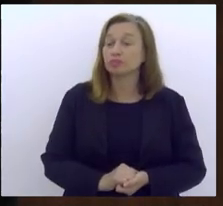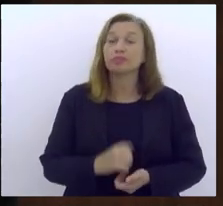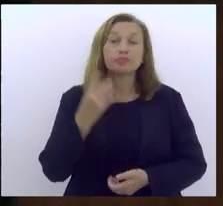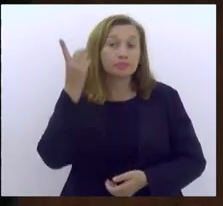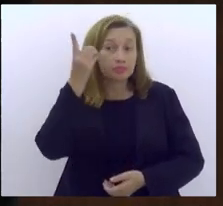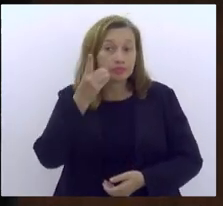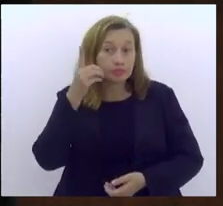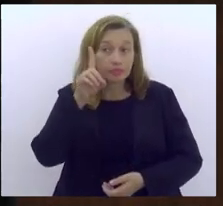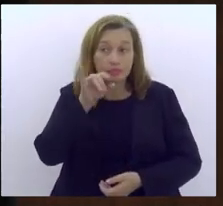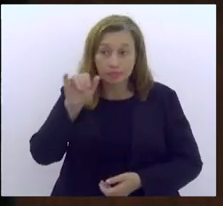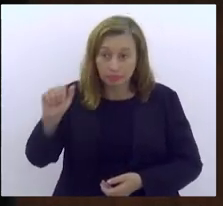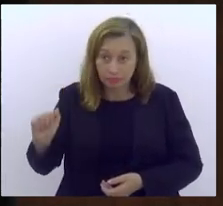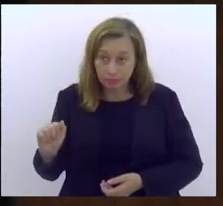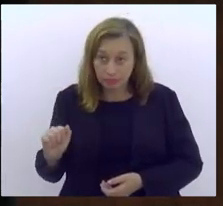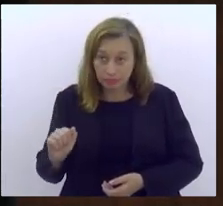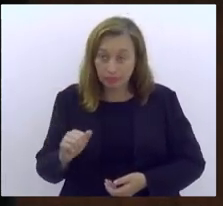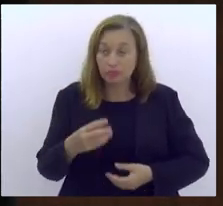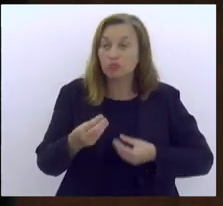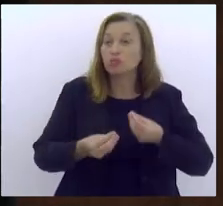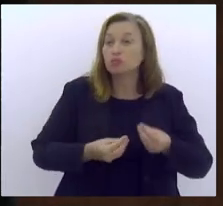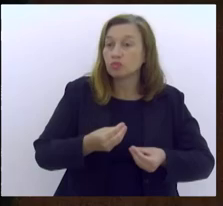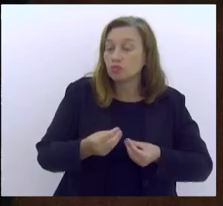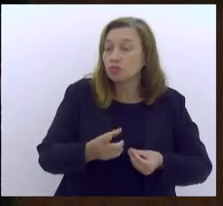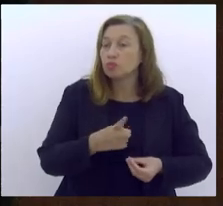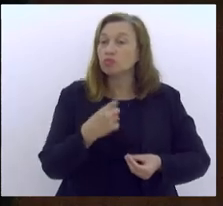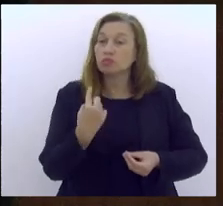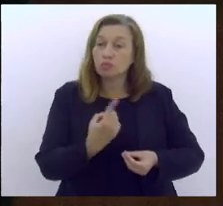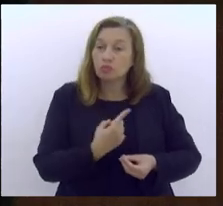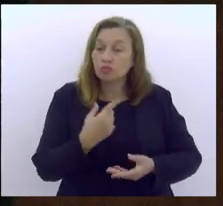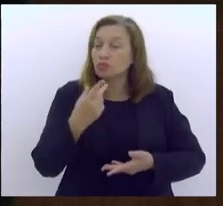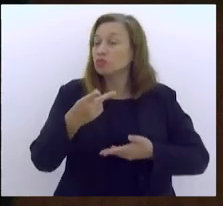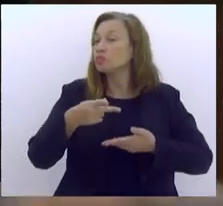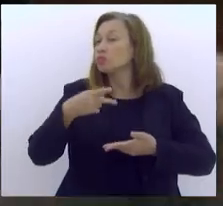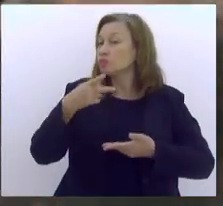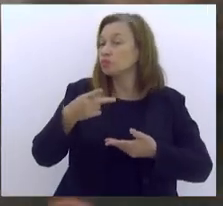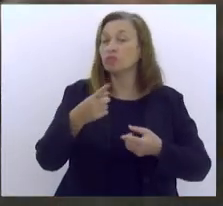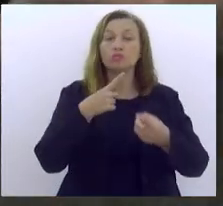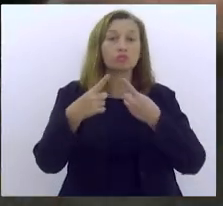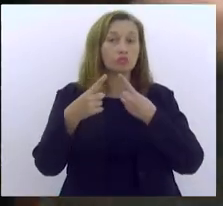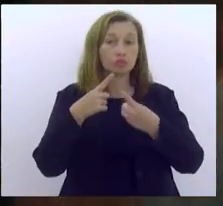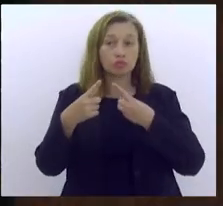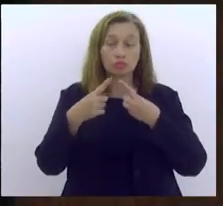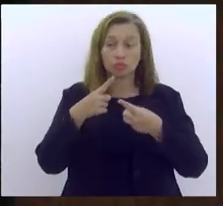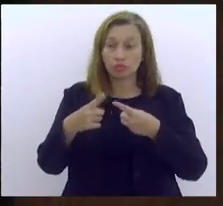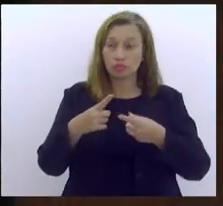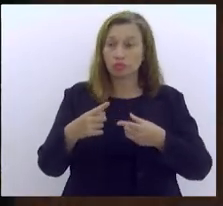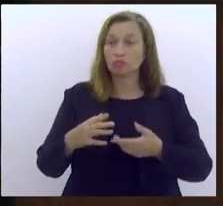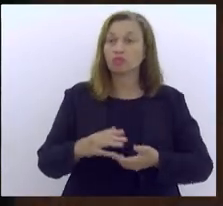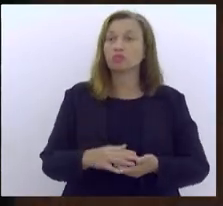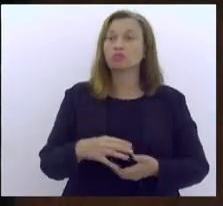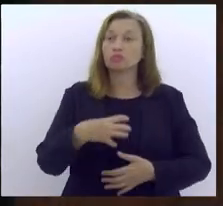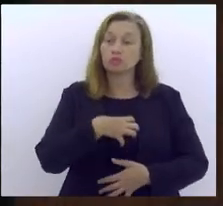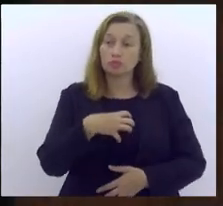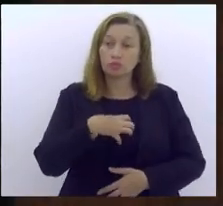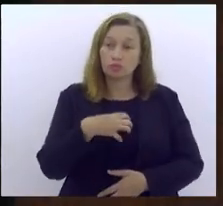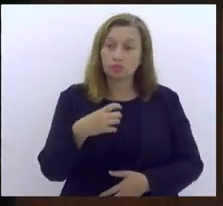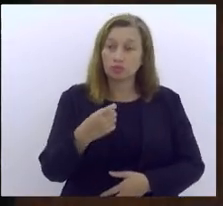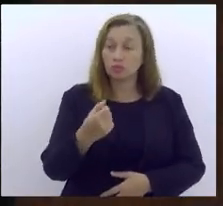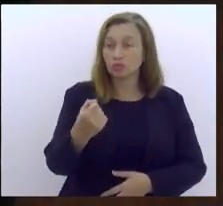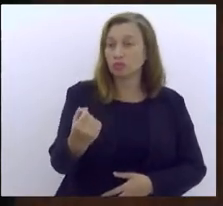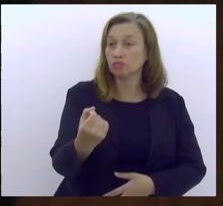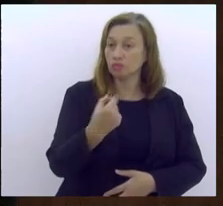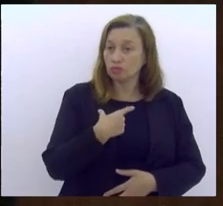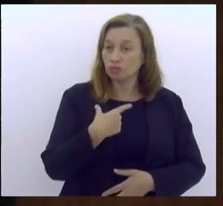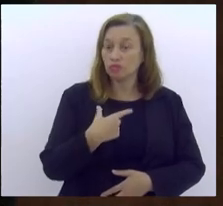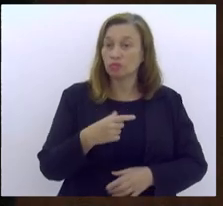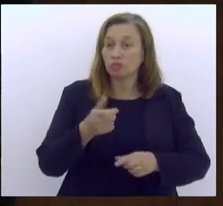deputada Índia Armelau, diante da forma como nós publicizamos a repercussão do debate acalorado aqui, se sentiu ofendida, porque divulgamos